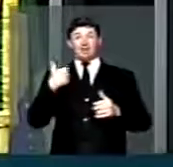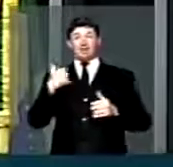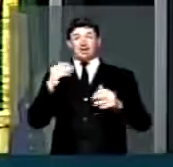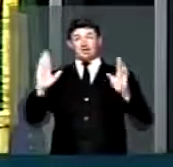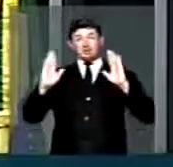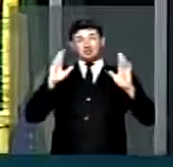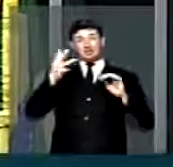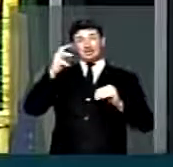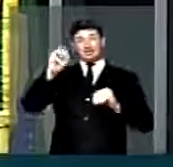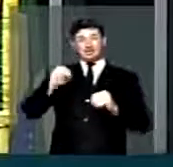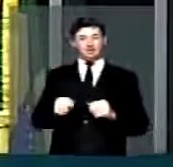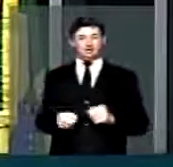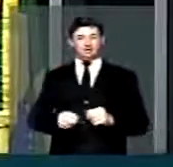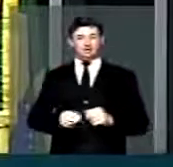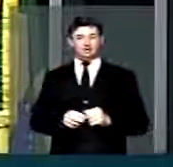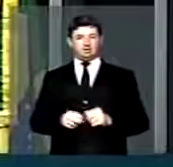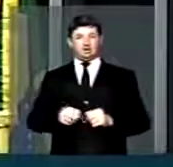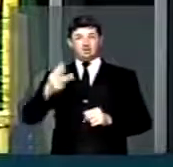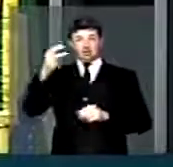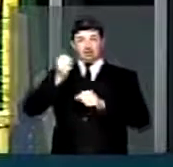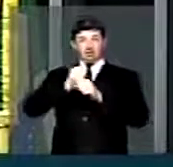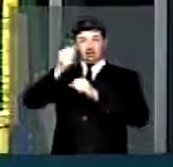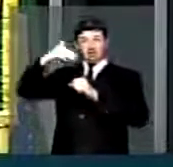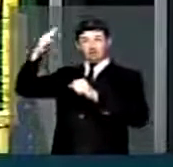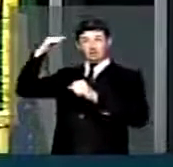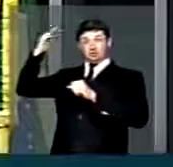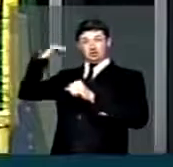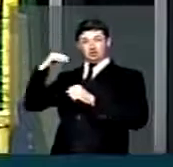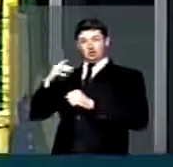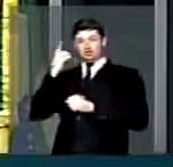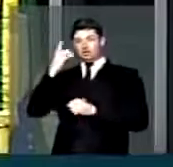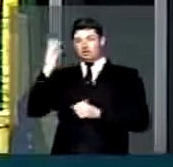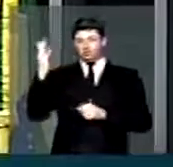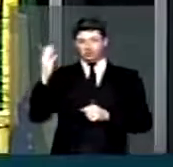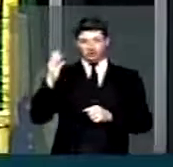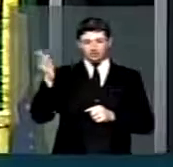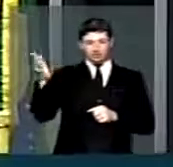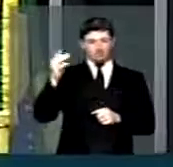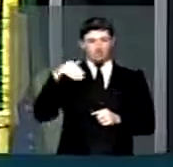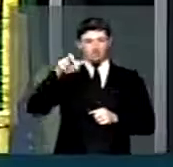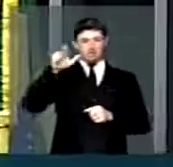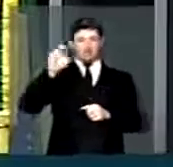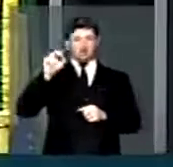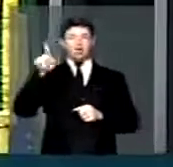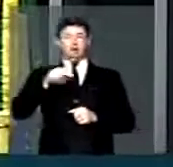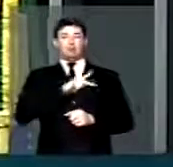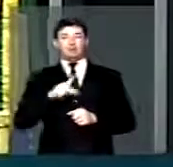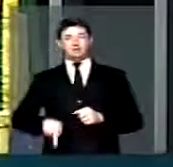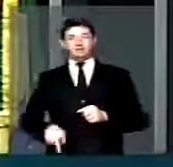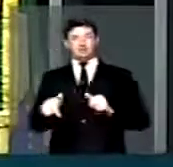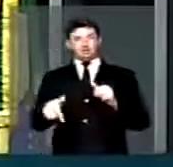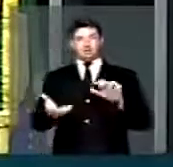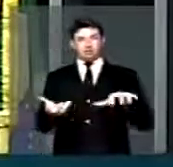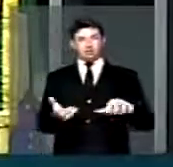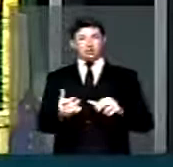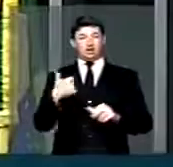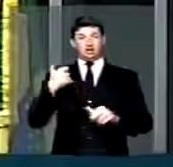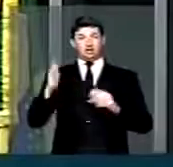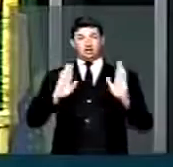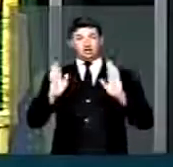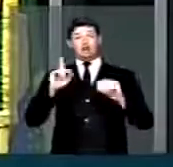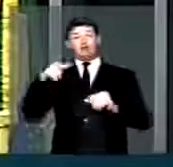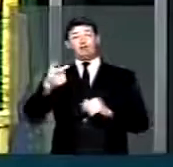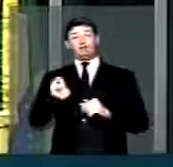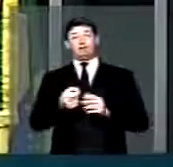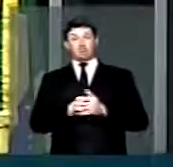30 anos atrás, quando Vossa Excelência, o deputado Mauro Benevides, era presidente do Congresso, a idade mediana era de